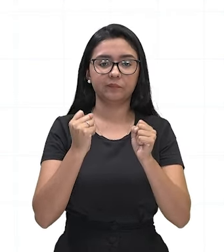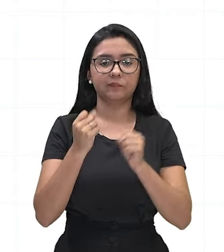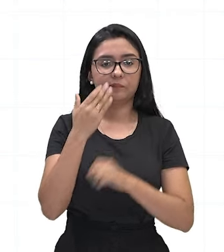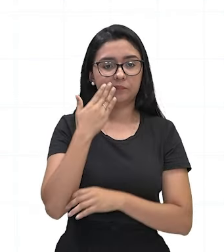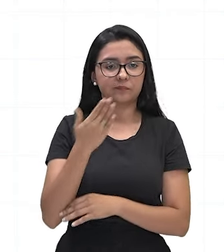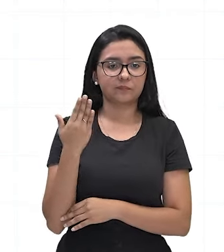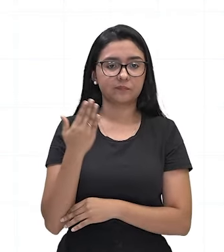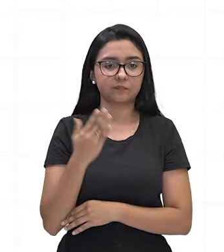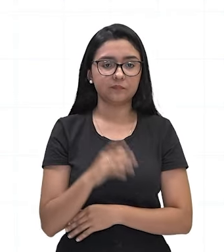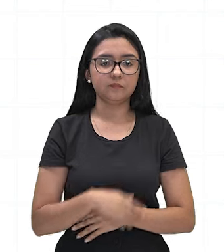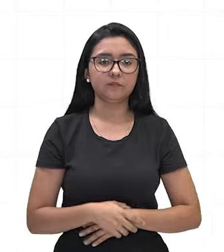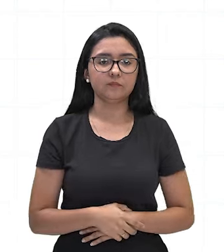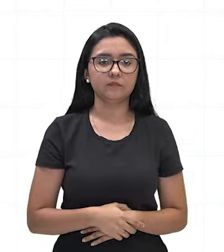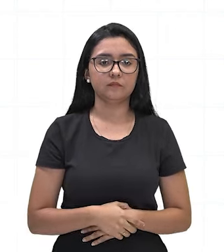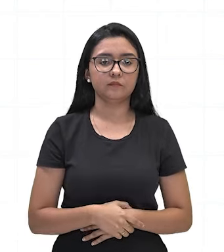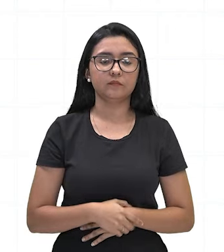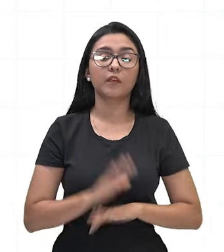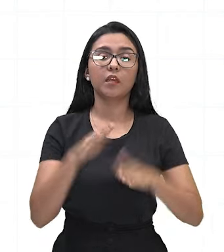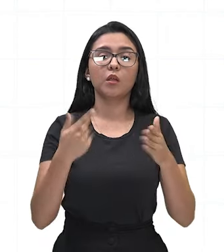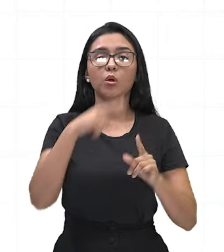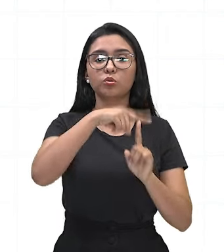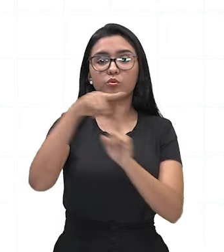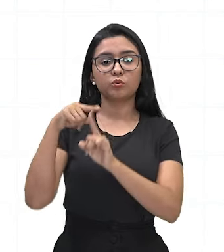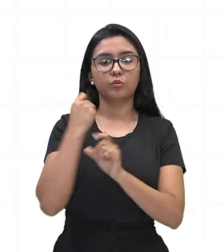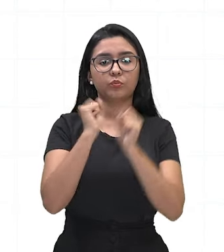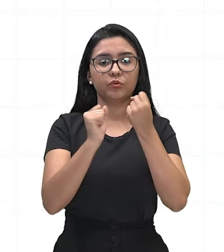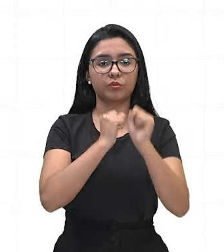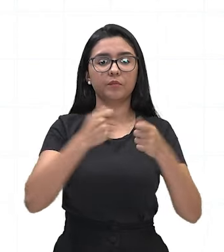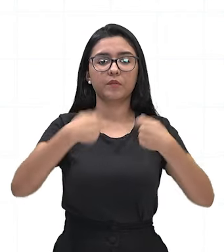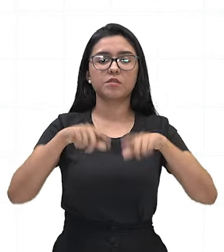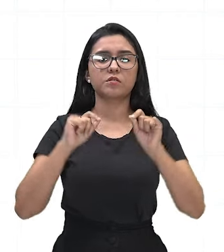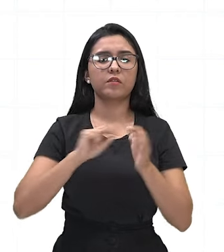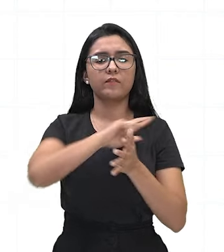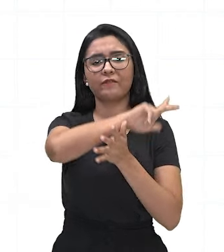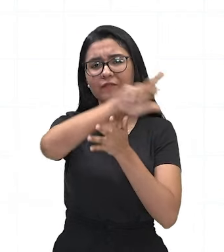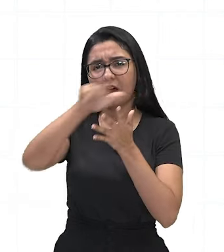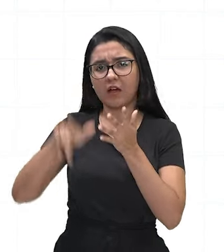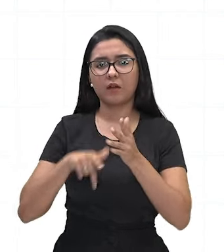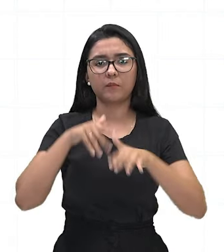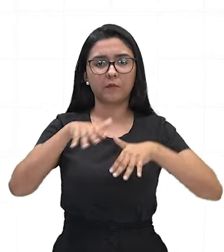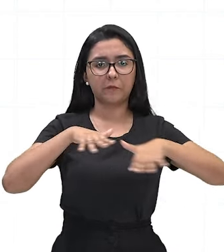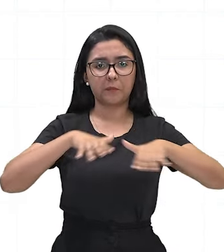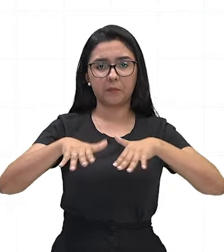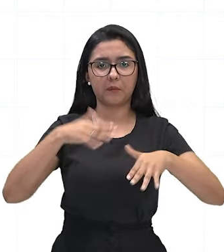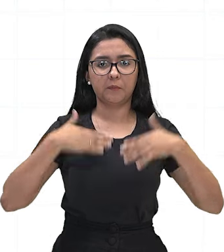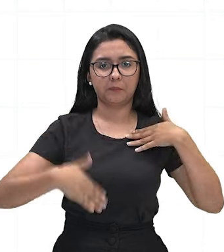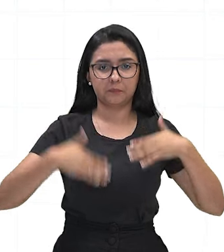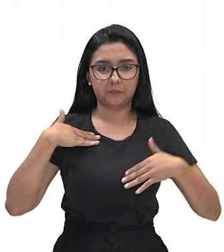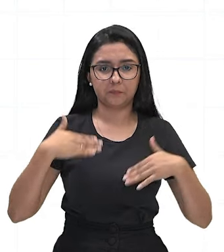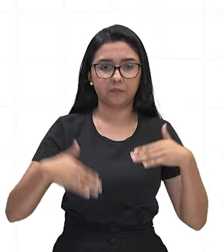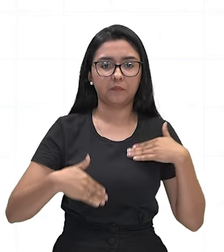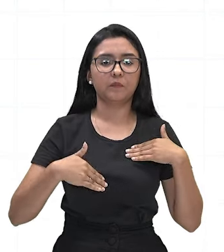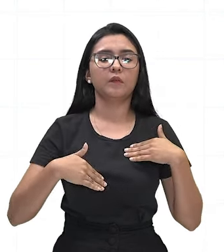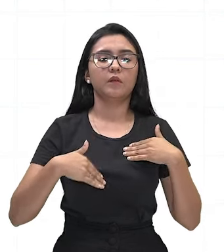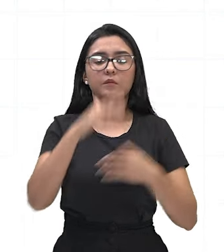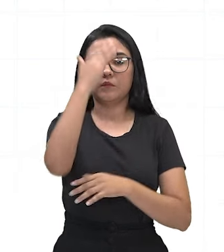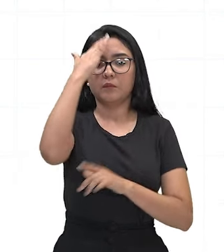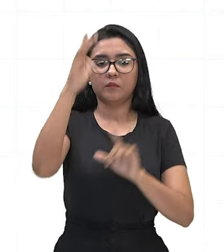localizada é uma forma de exercício que consiste em uma variedade de movimentos geralmente feitos